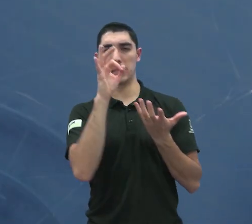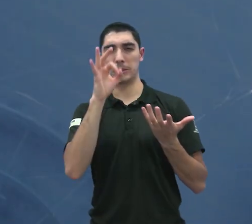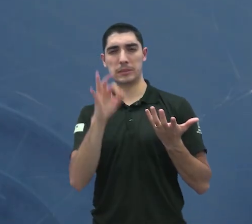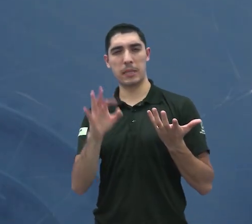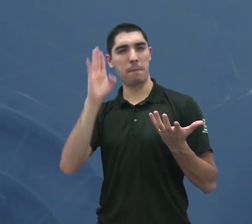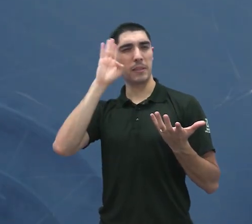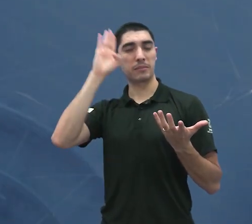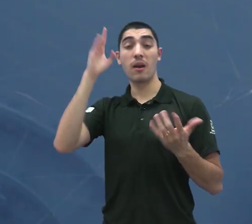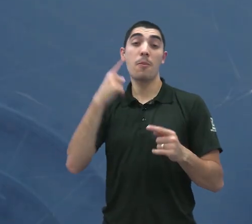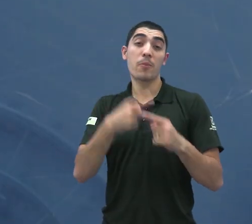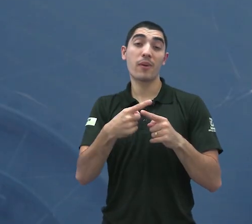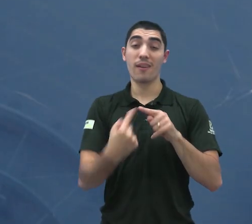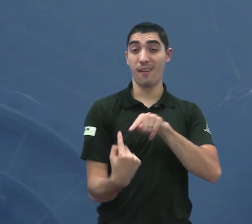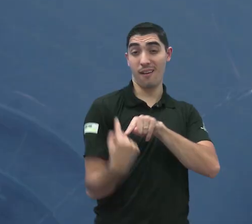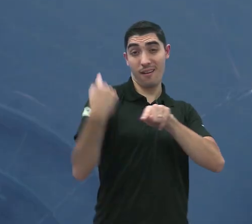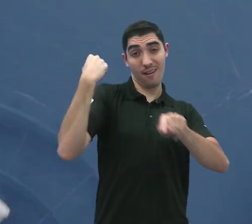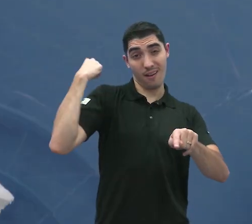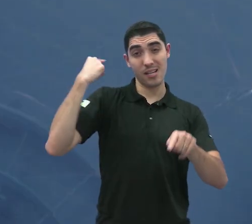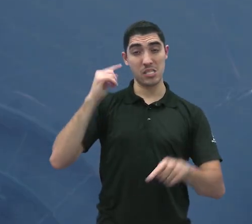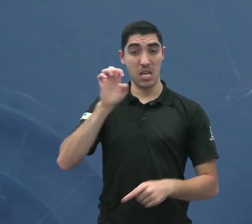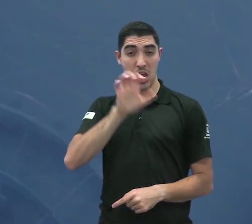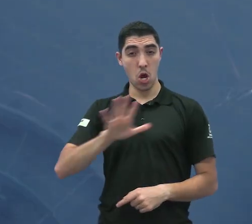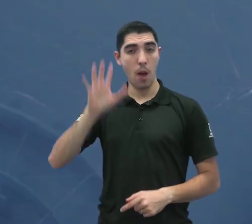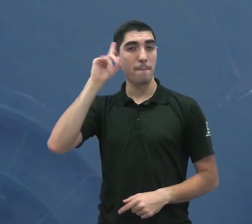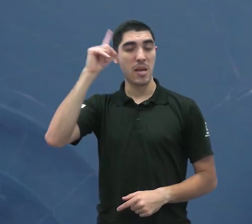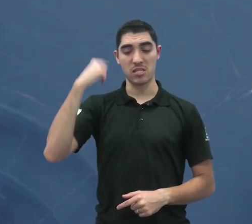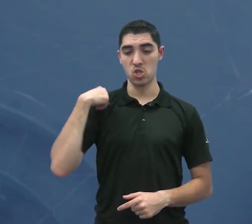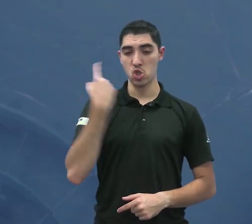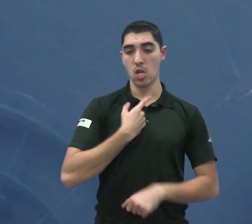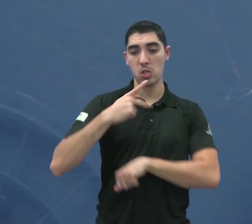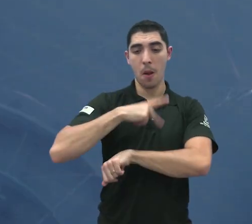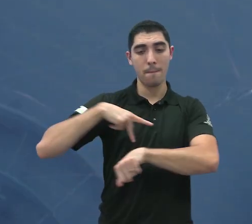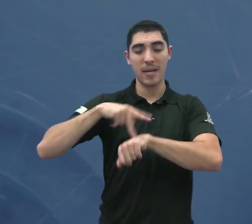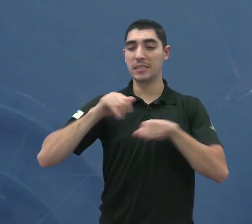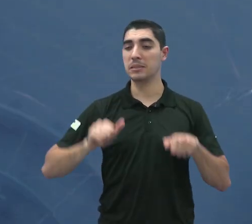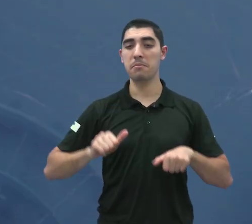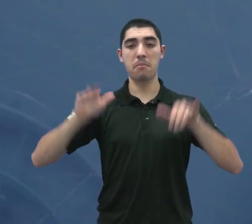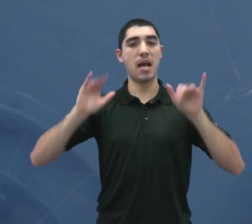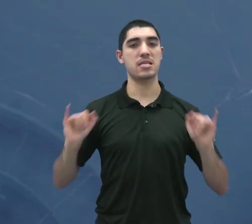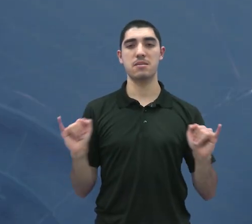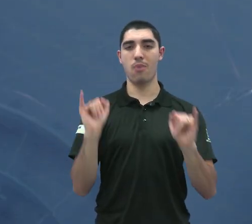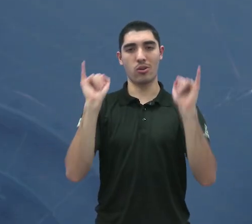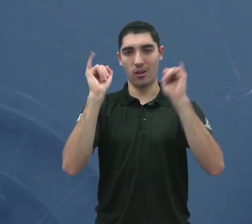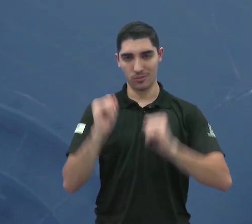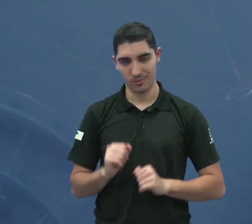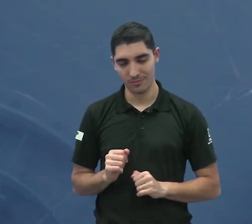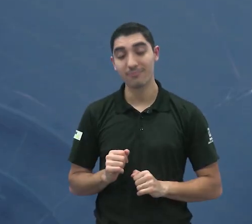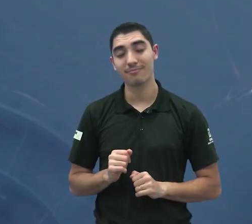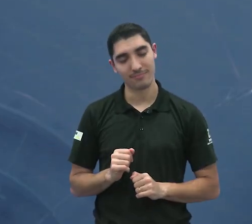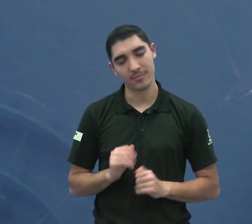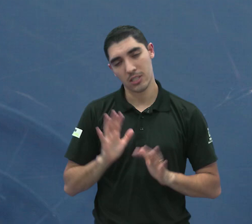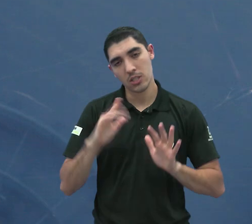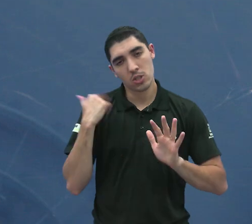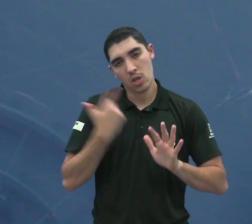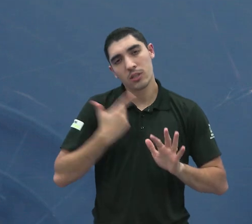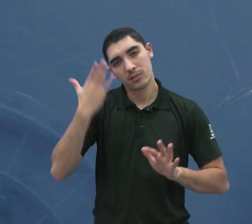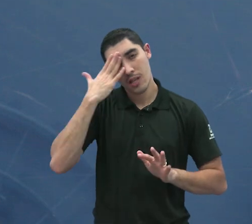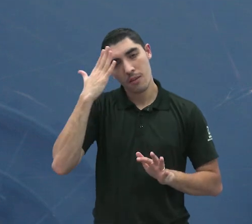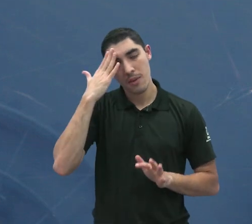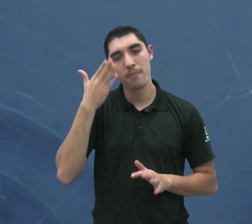momento em que a Europa se colocava mesmo de fato como centro do mundo, né? Então nós sabemos que trata-se